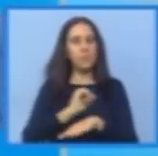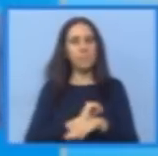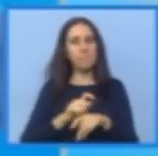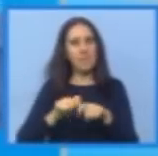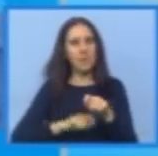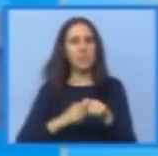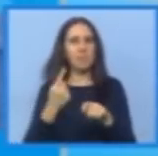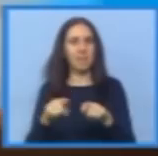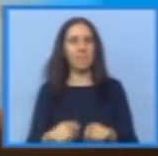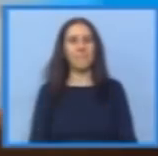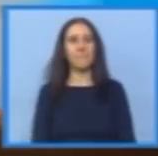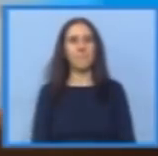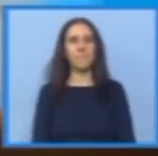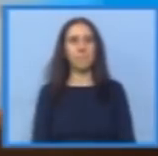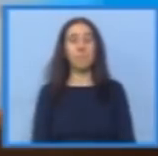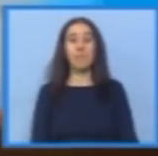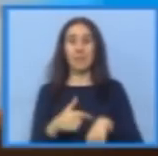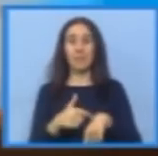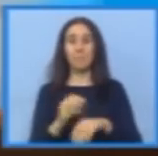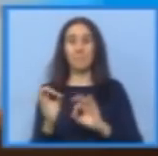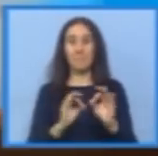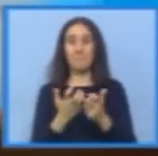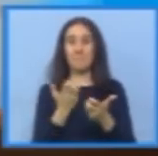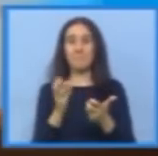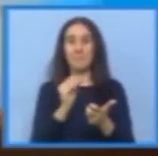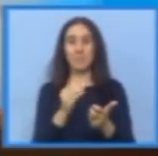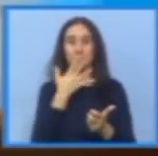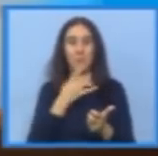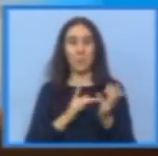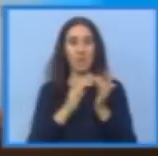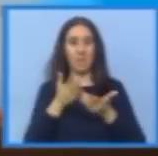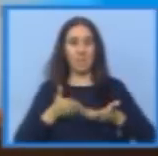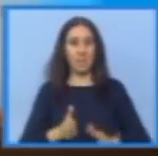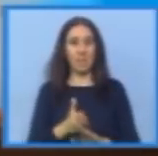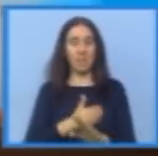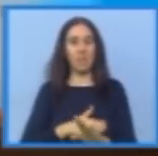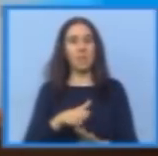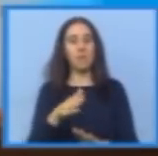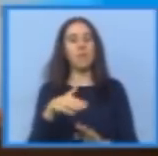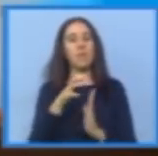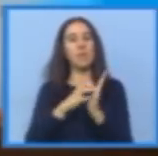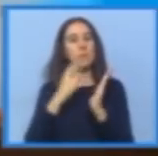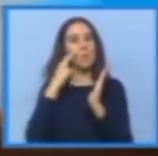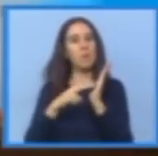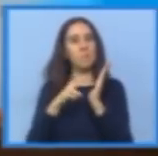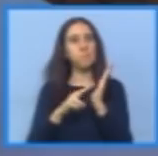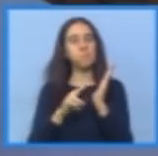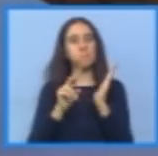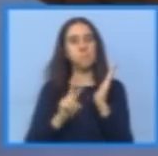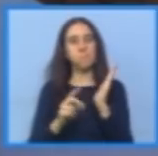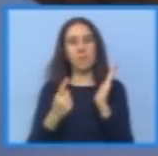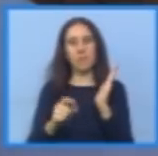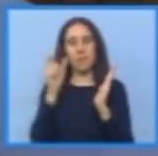E esta é outra marca do tempo de preparação para o Natal. Avançamos para a segunda leitura, primeira carta aos Coríntios, no